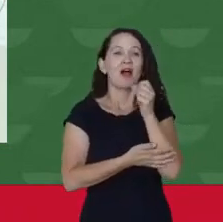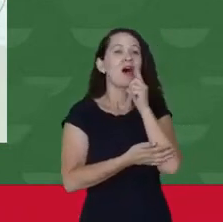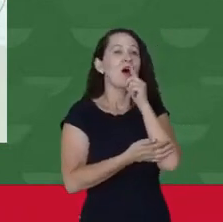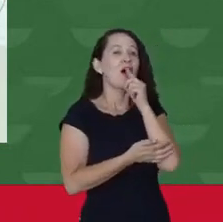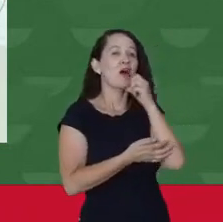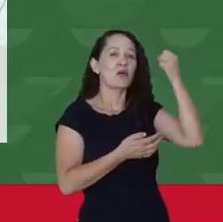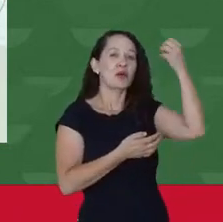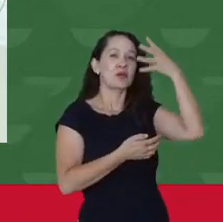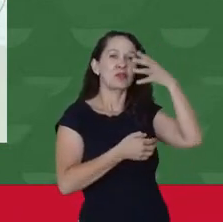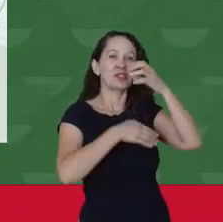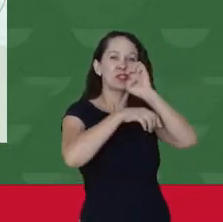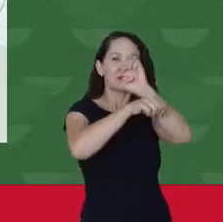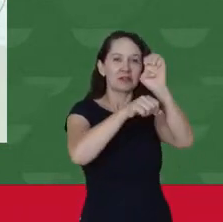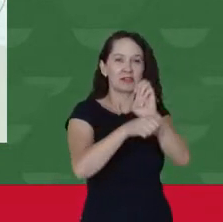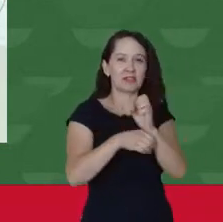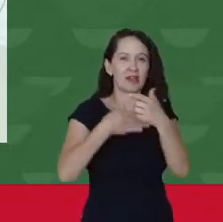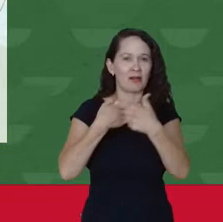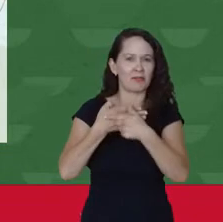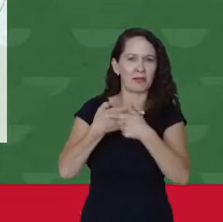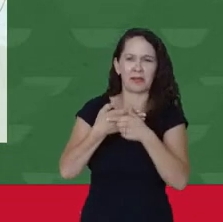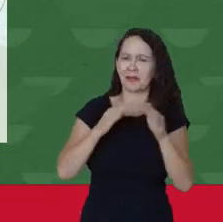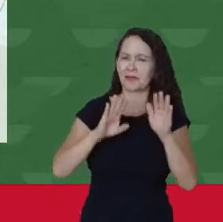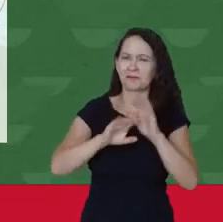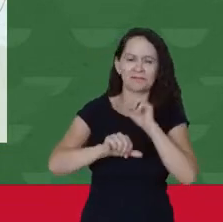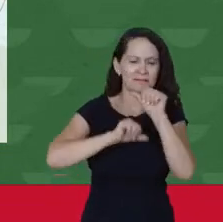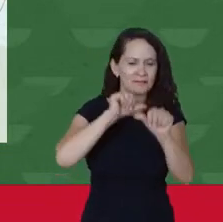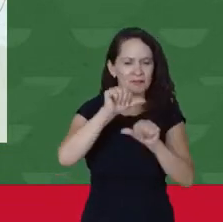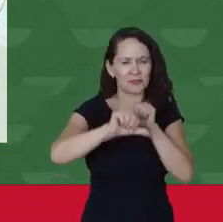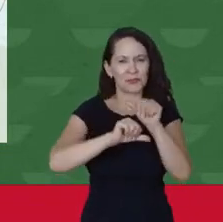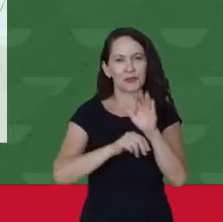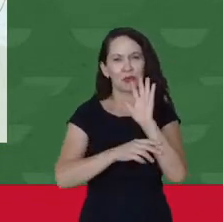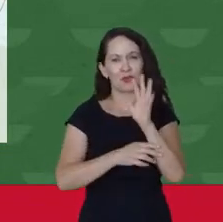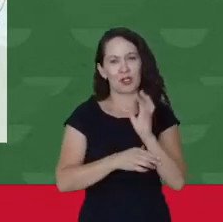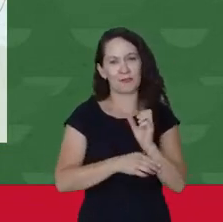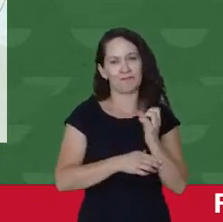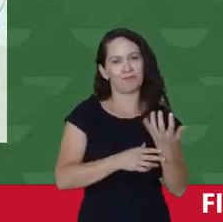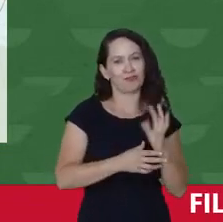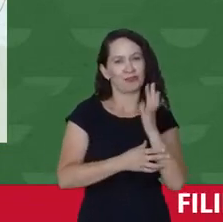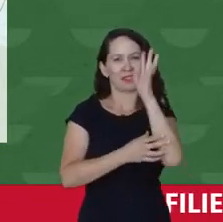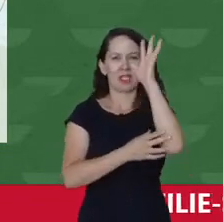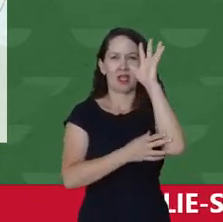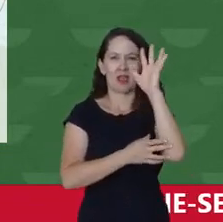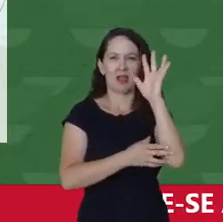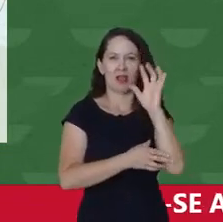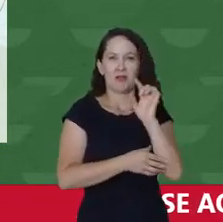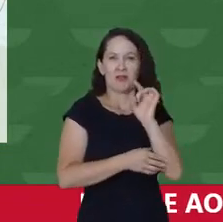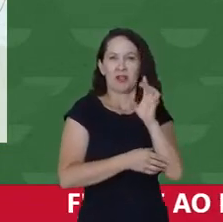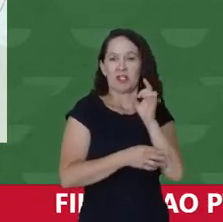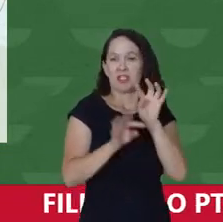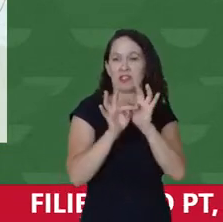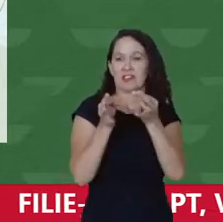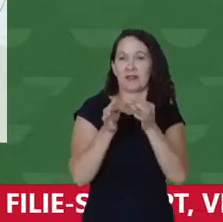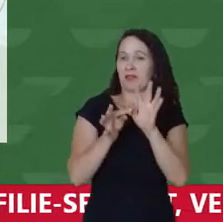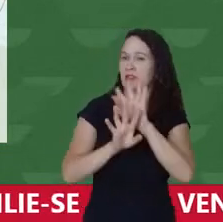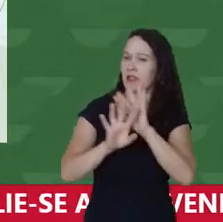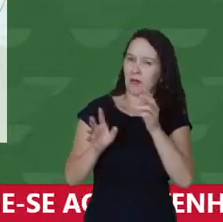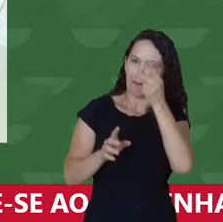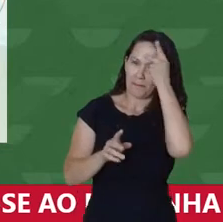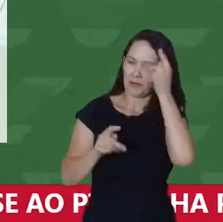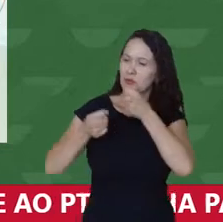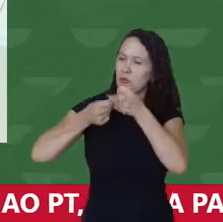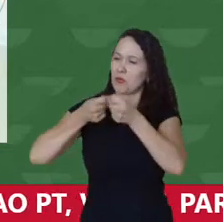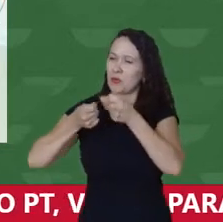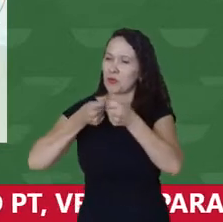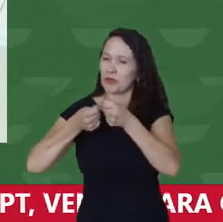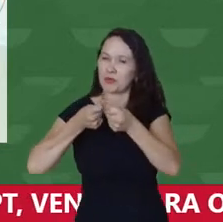nos estados já não cumprem mais o seu papel de Estado. Os preços não explodiram por acaso. Quem controla a economia já não faz